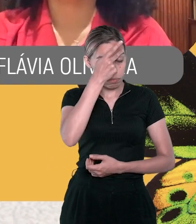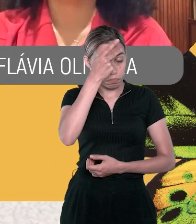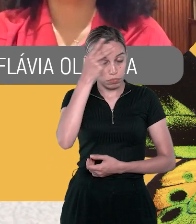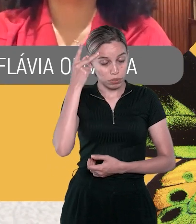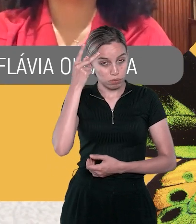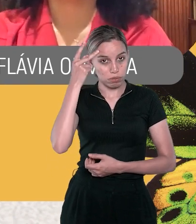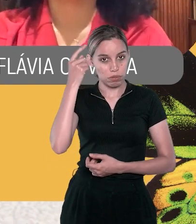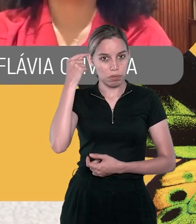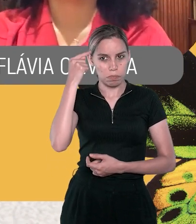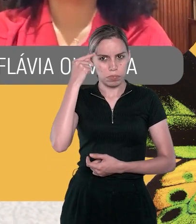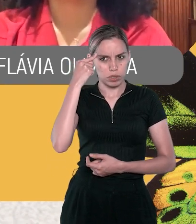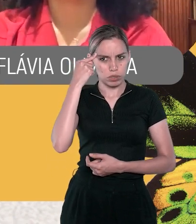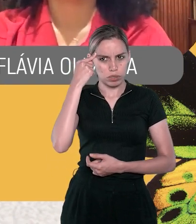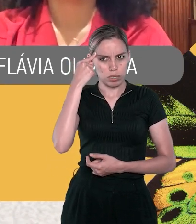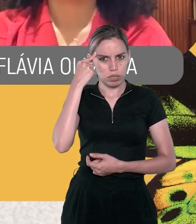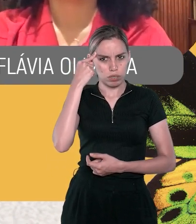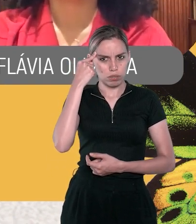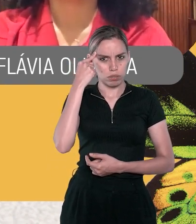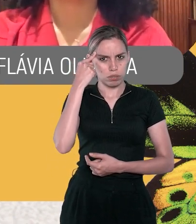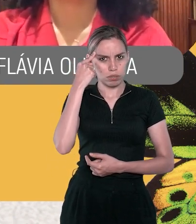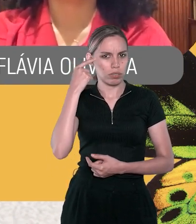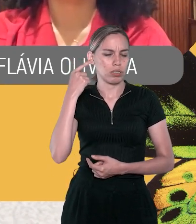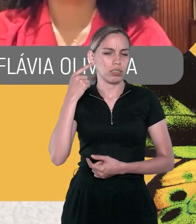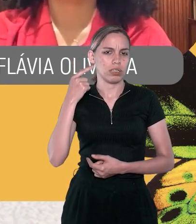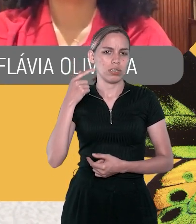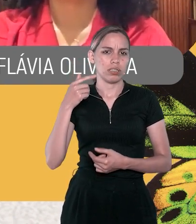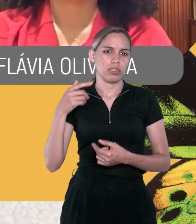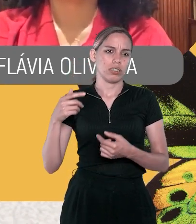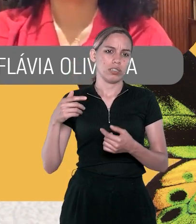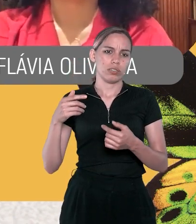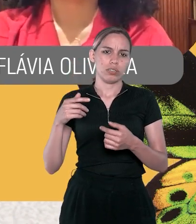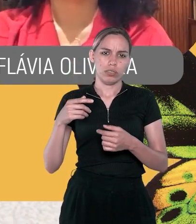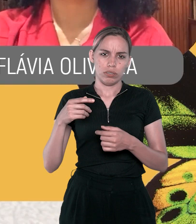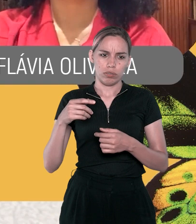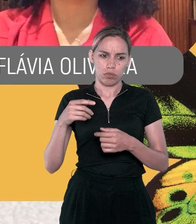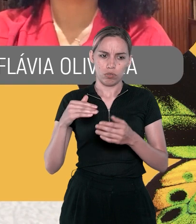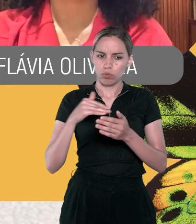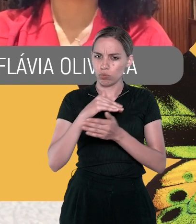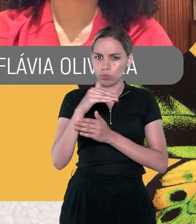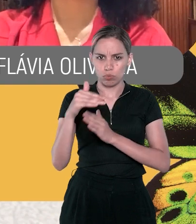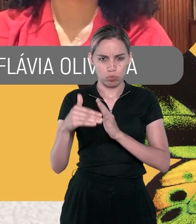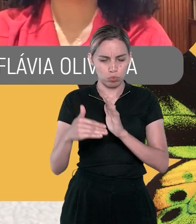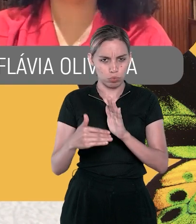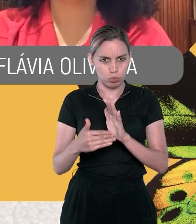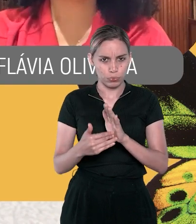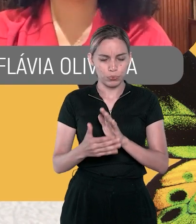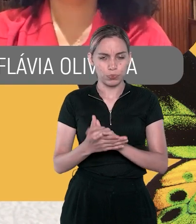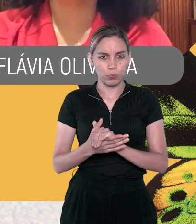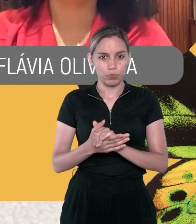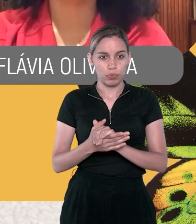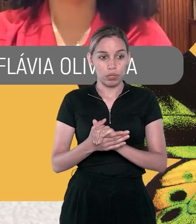você consegue ver isso na cidade, né? Mas aí é uma coisa muito específica.